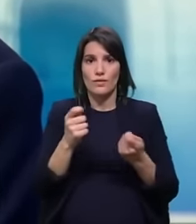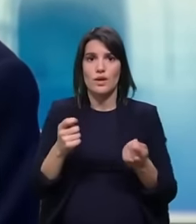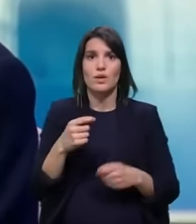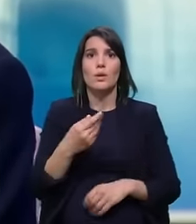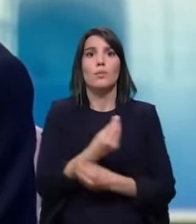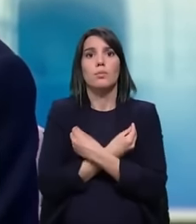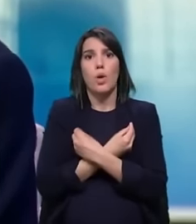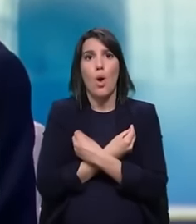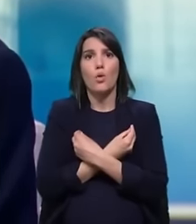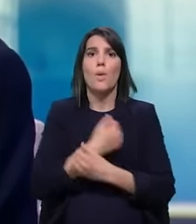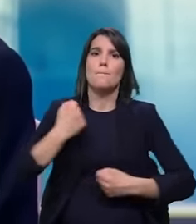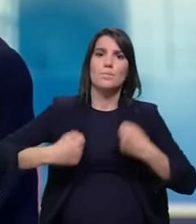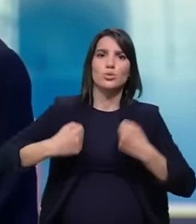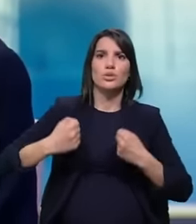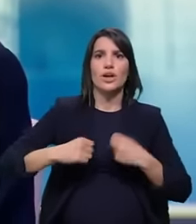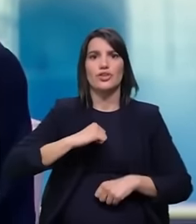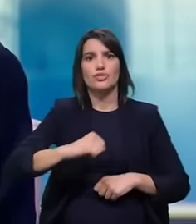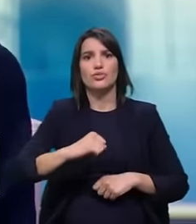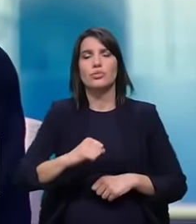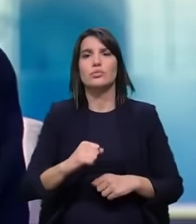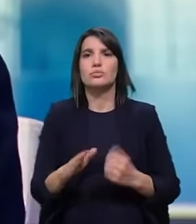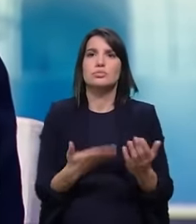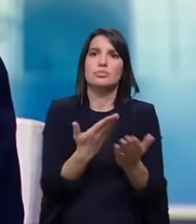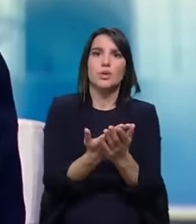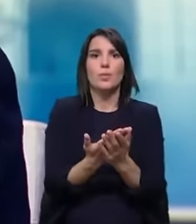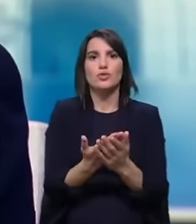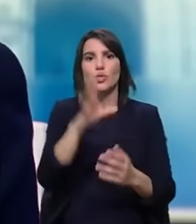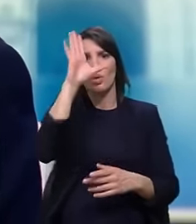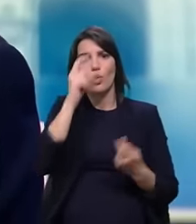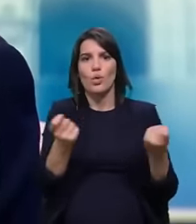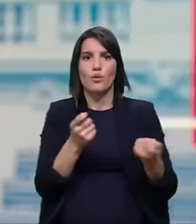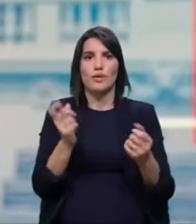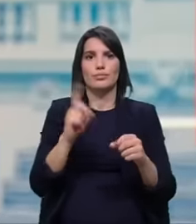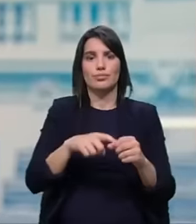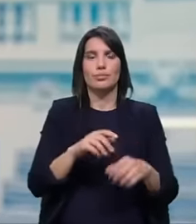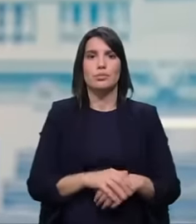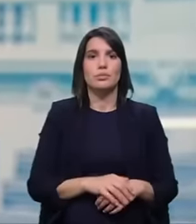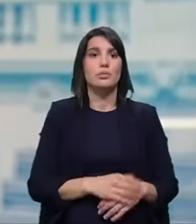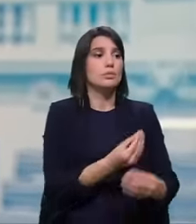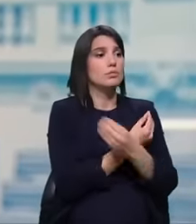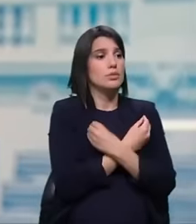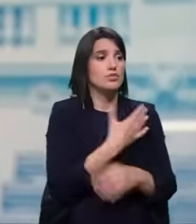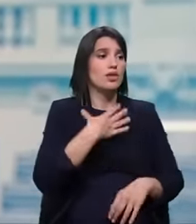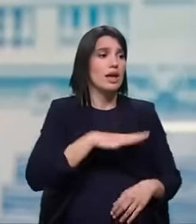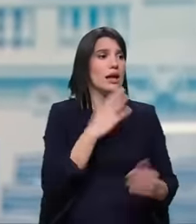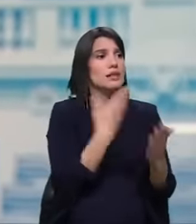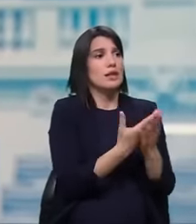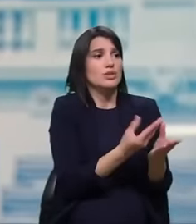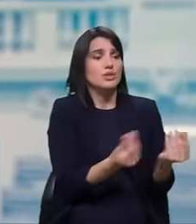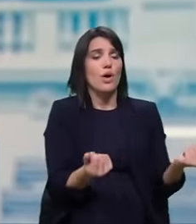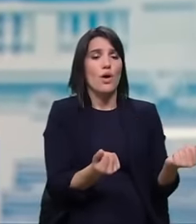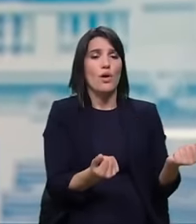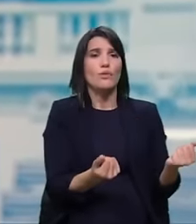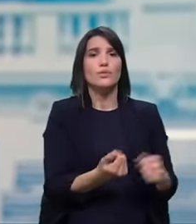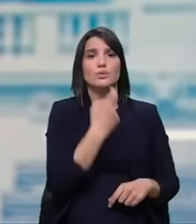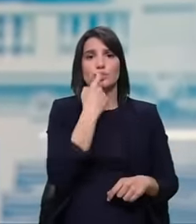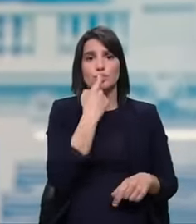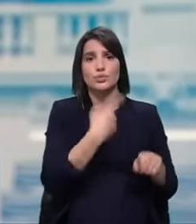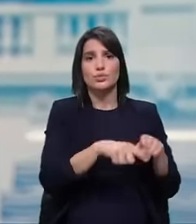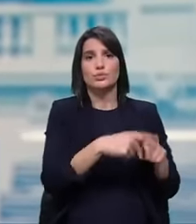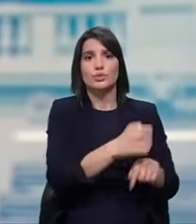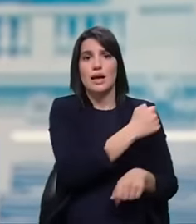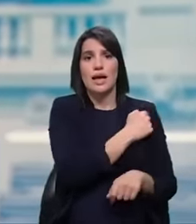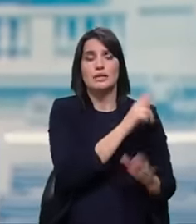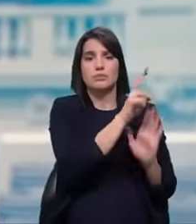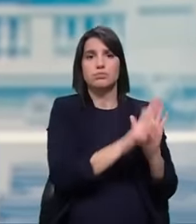Bloco passar de protesto para uma solução governativa e estar num governo. O que o Bloco de Esquerda quer é determinar soluções e é baixar os juros do crédito à habitação